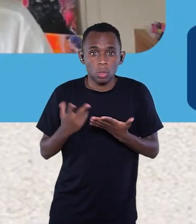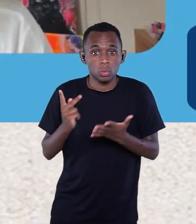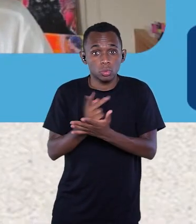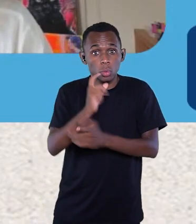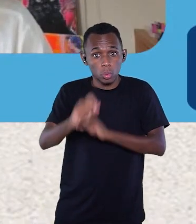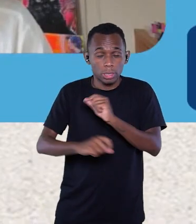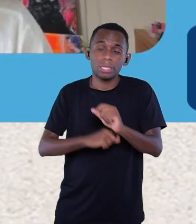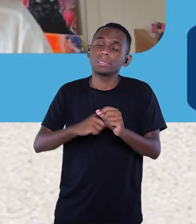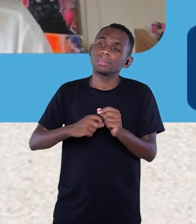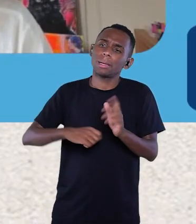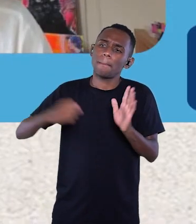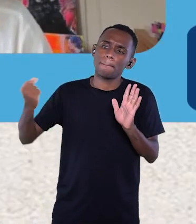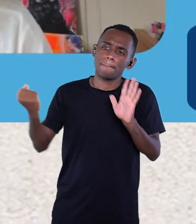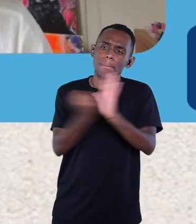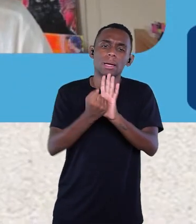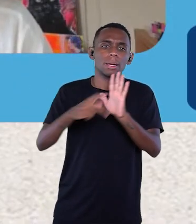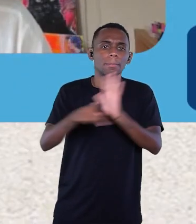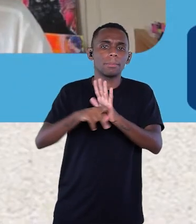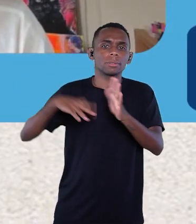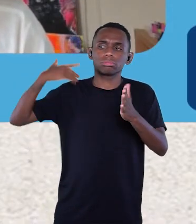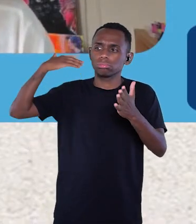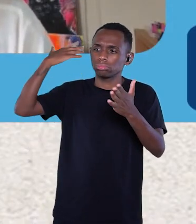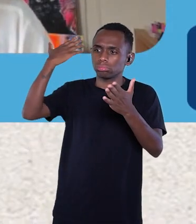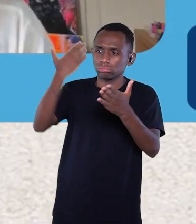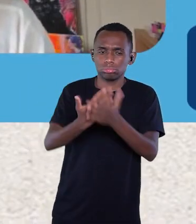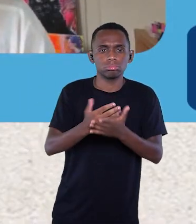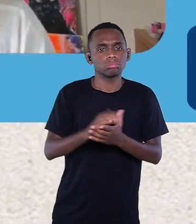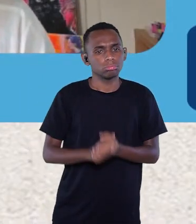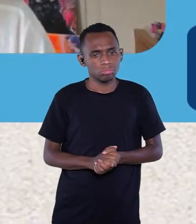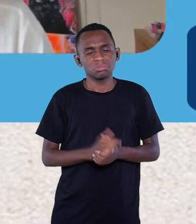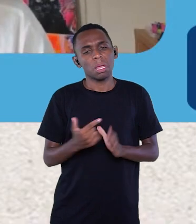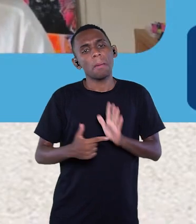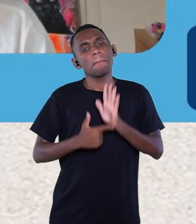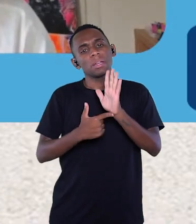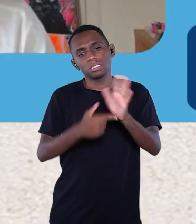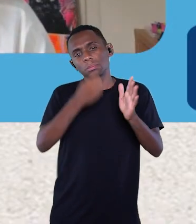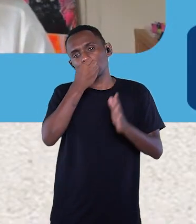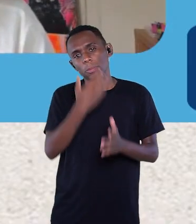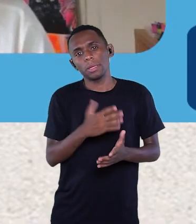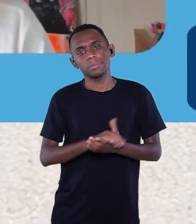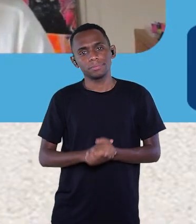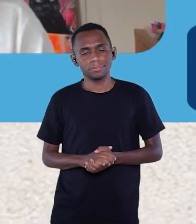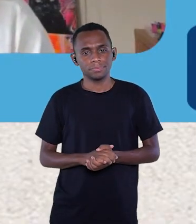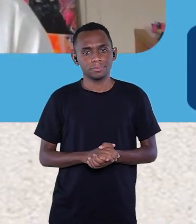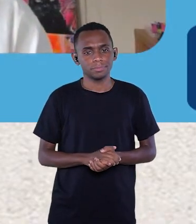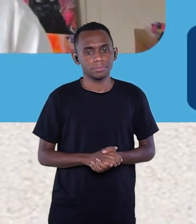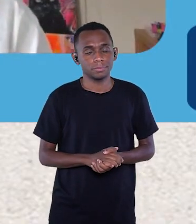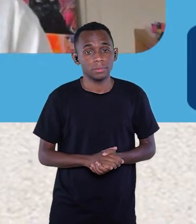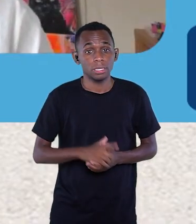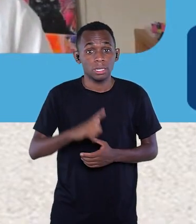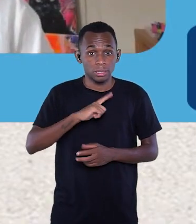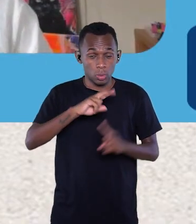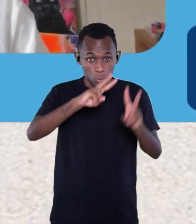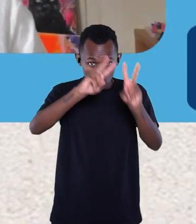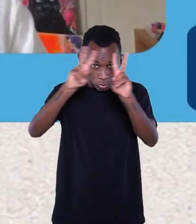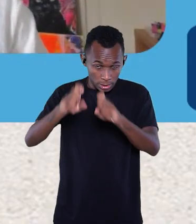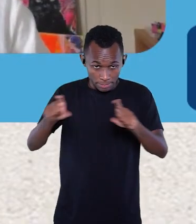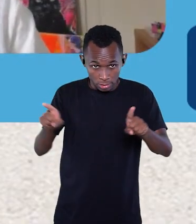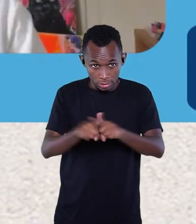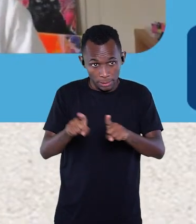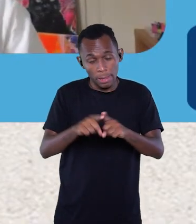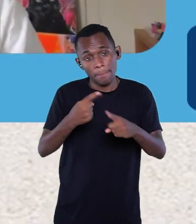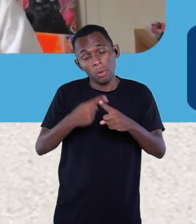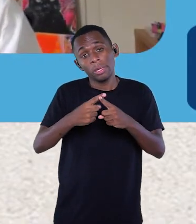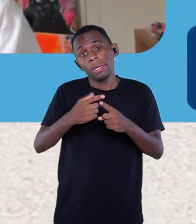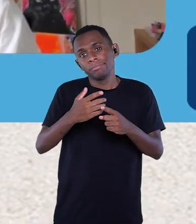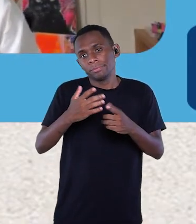esse histórico todo aí, né? Você traz isso no livro também muito bem, né? Sim. Sim, tem uma questão também porque